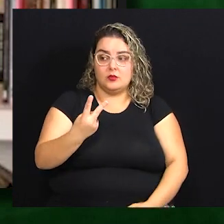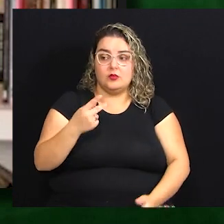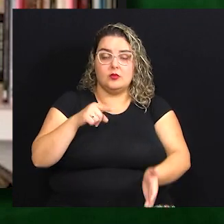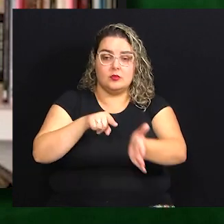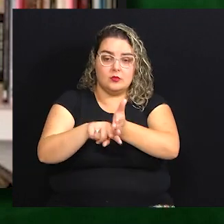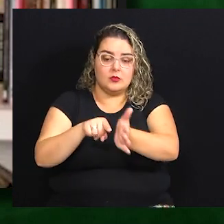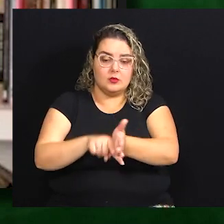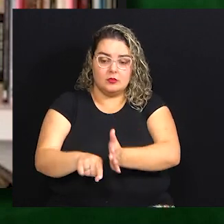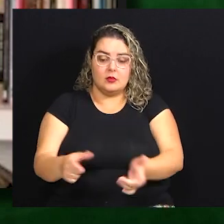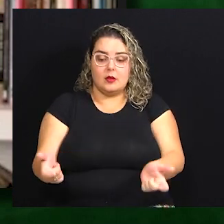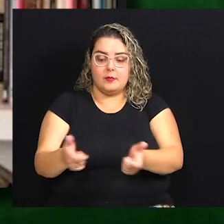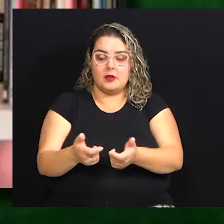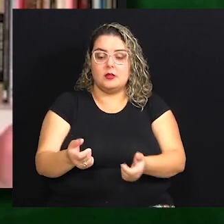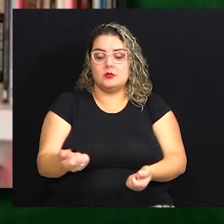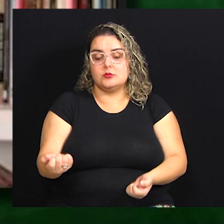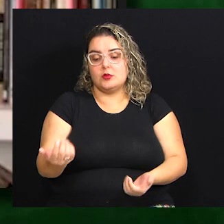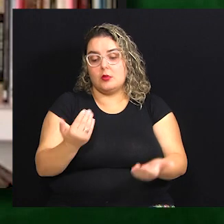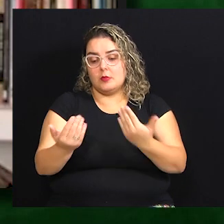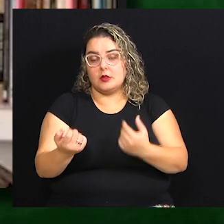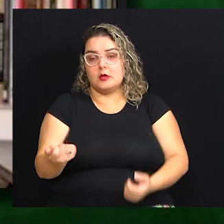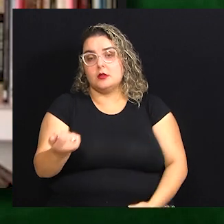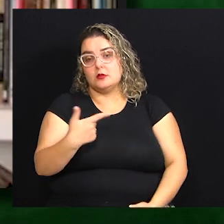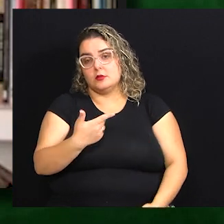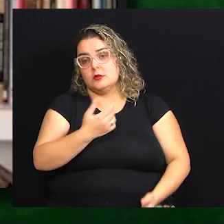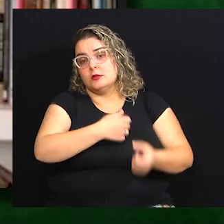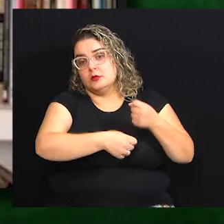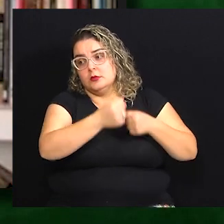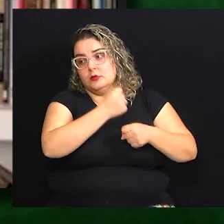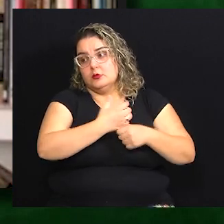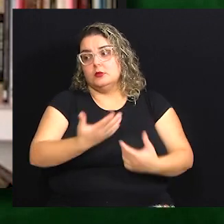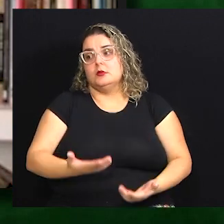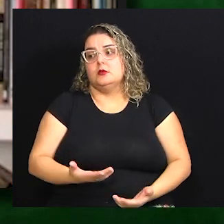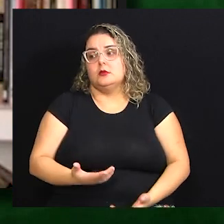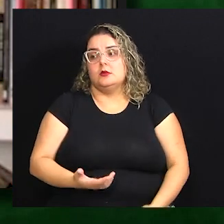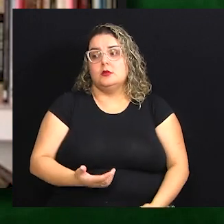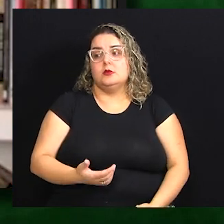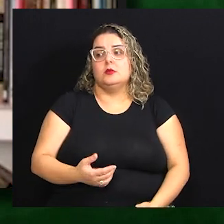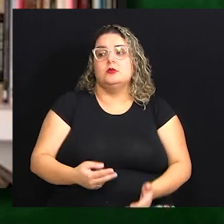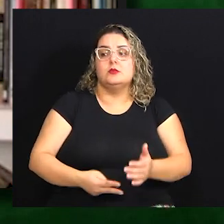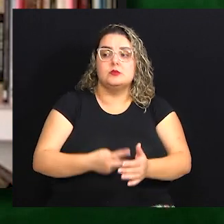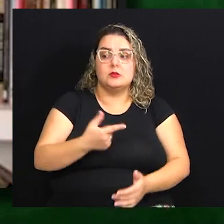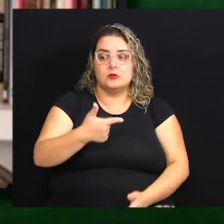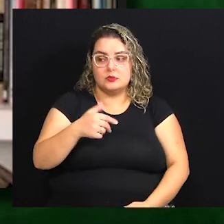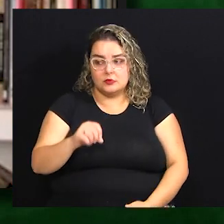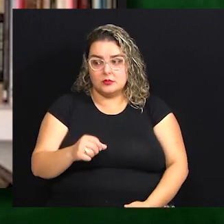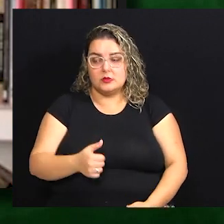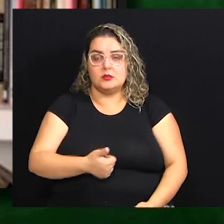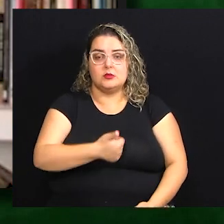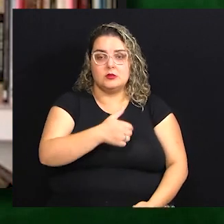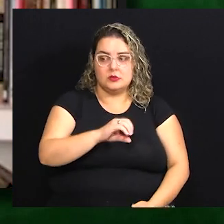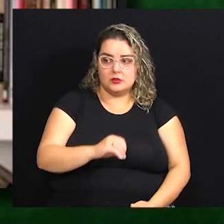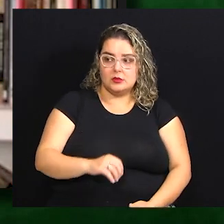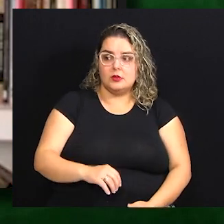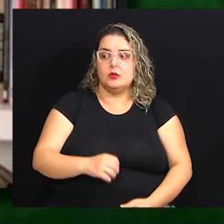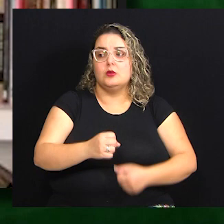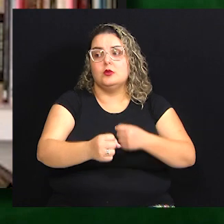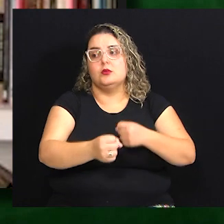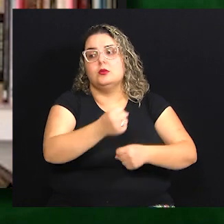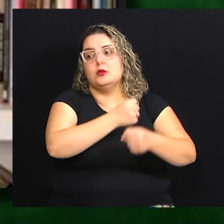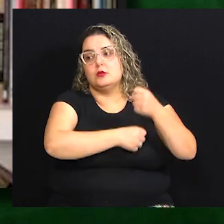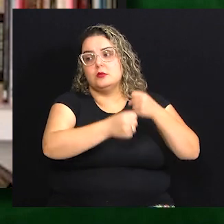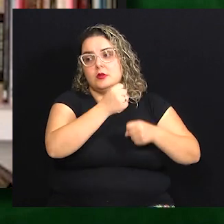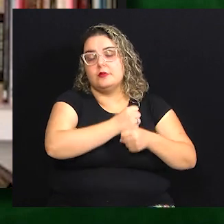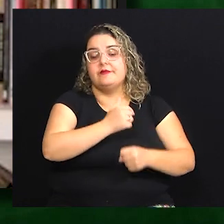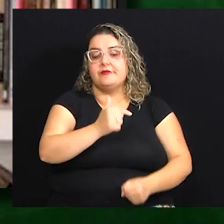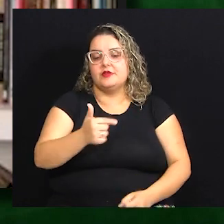se comparado com o ano passado. Primeiro dia, redação e 10 questões, e no segundo dia, 20 questões. No ano passado, eram 22 questões no